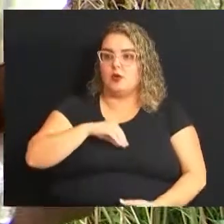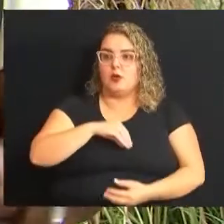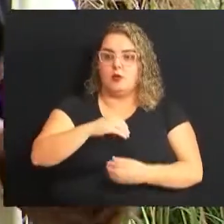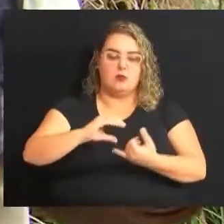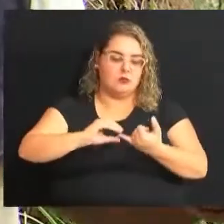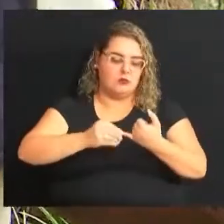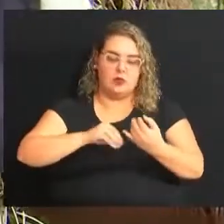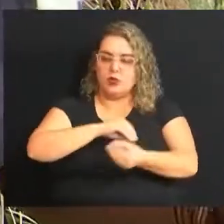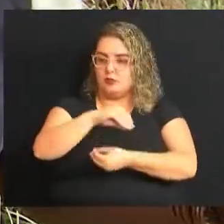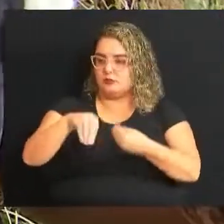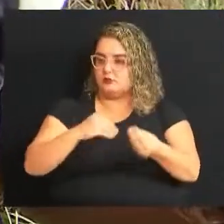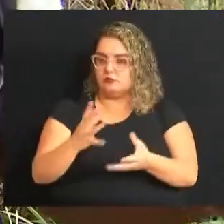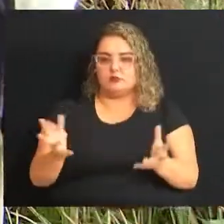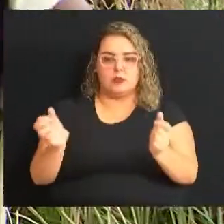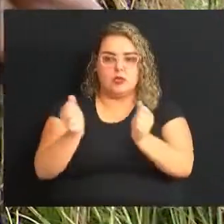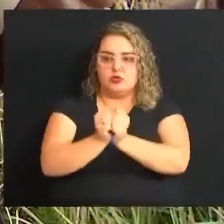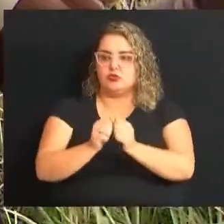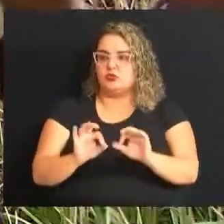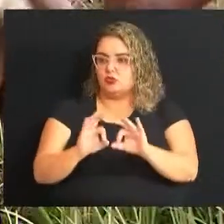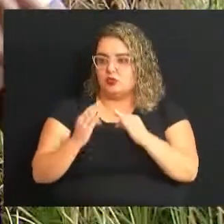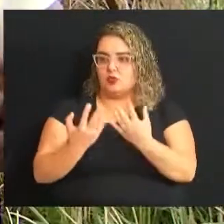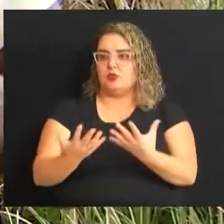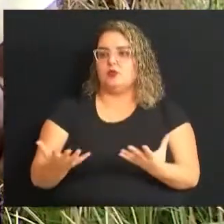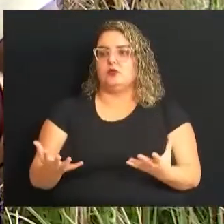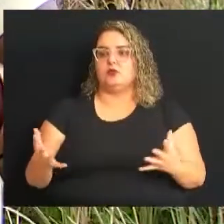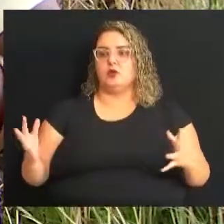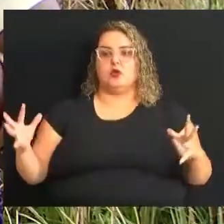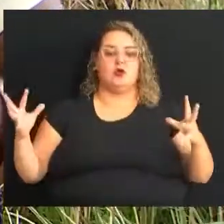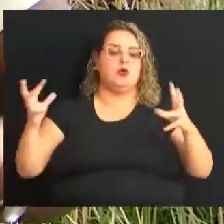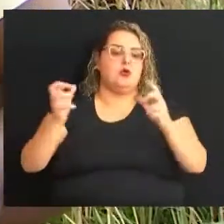que reunia a nossa família, juntava tudo.